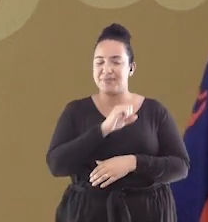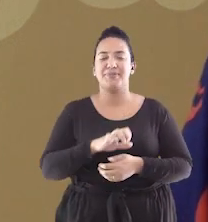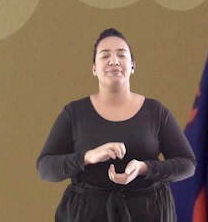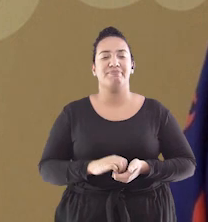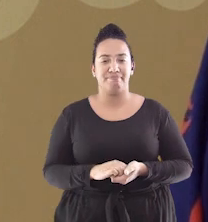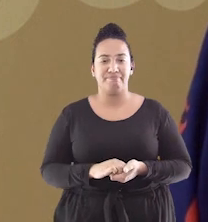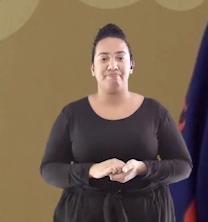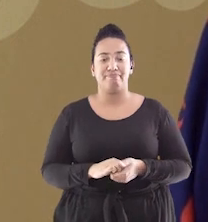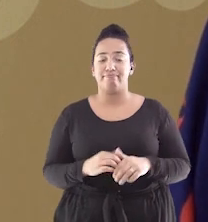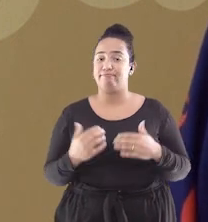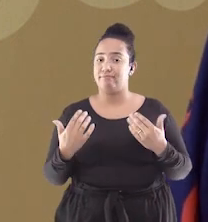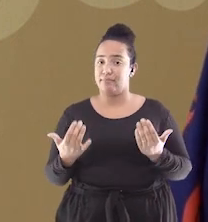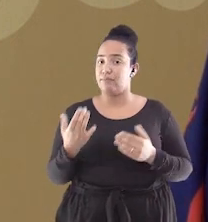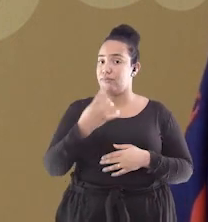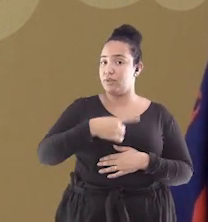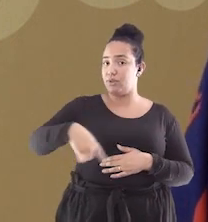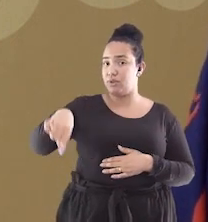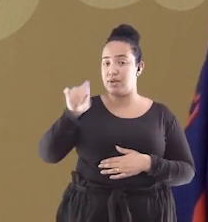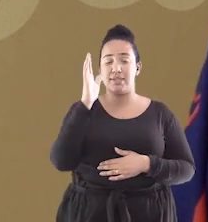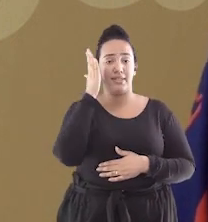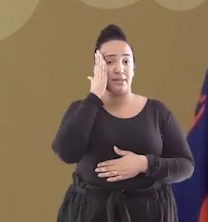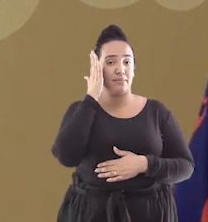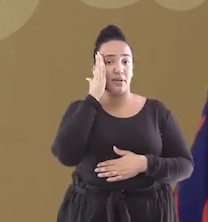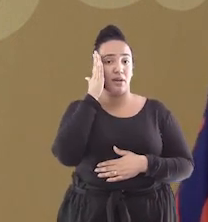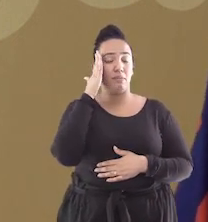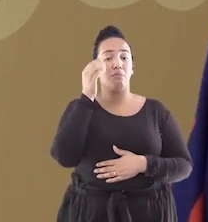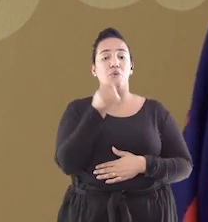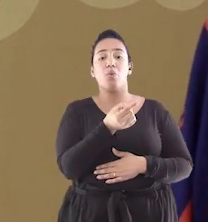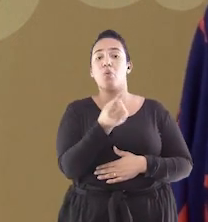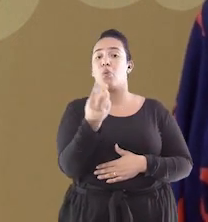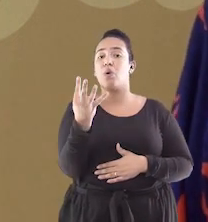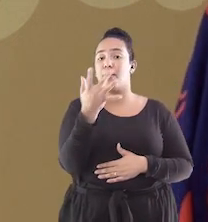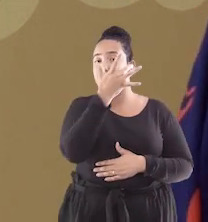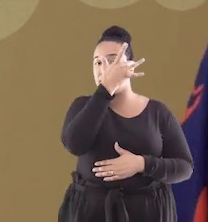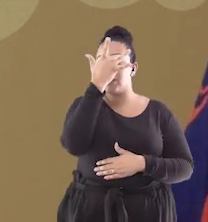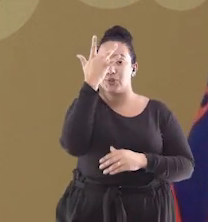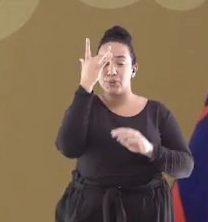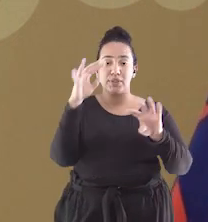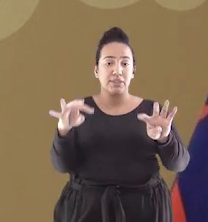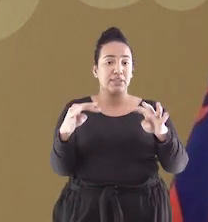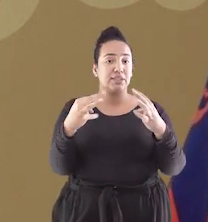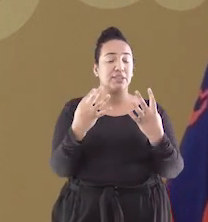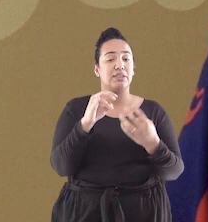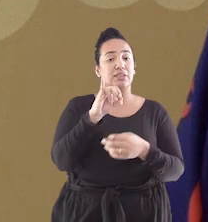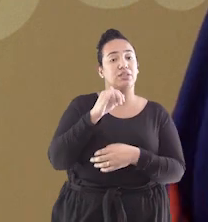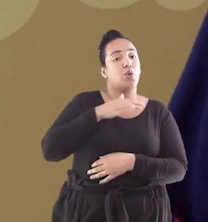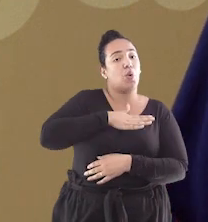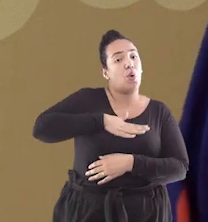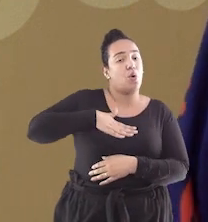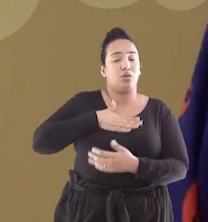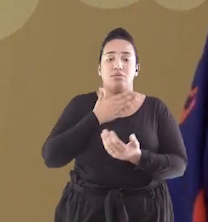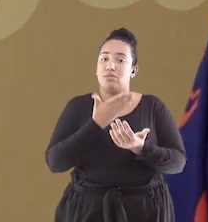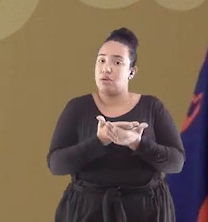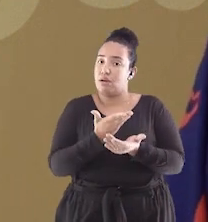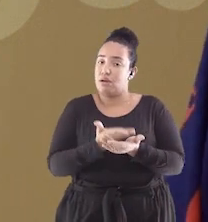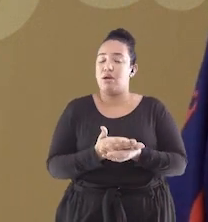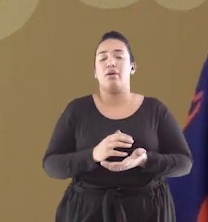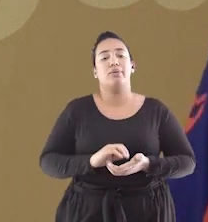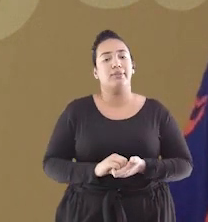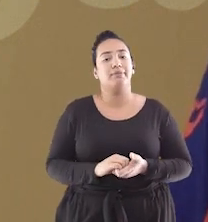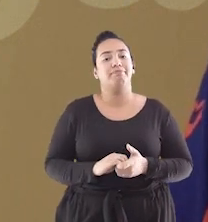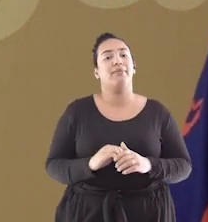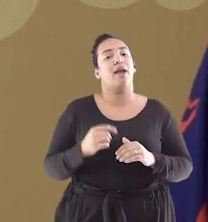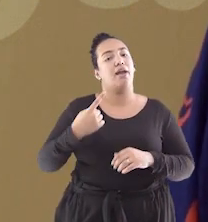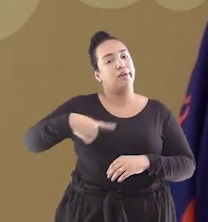minutos. Assim, nós vamos poder saber quantos de vocês estão nos assistindo, se estão gostando das aulas. E dessa forma, vamos